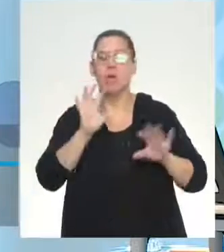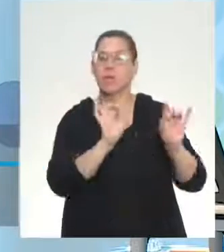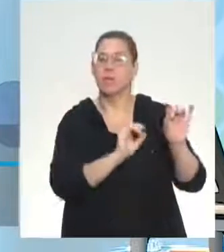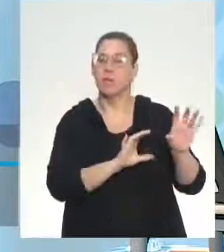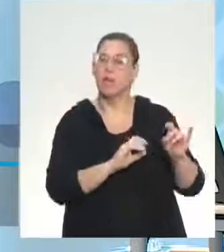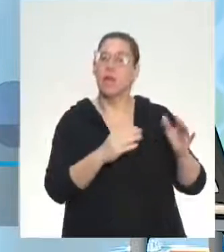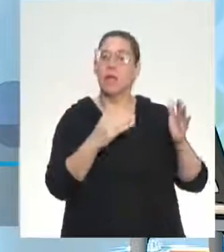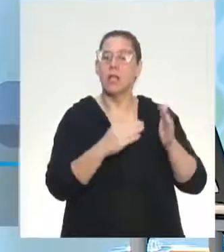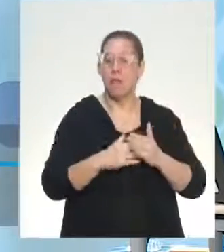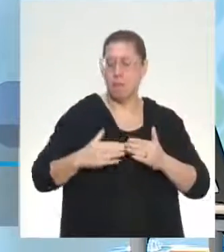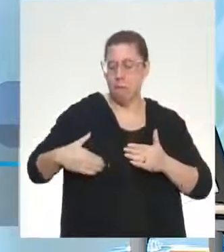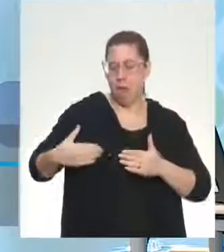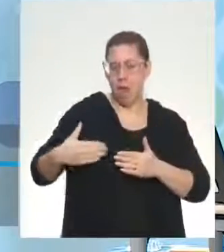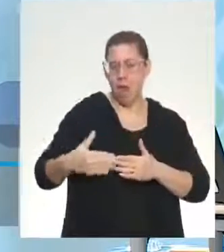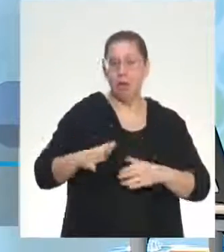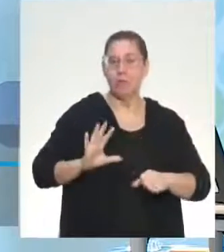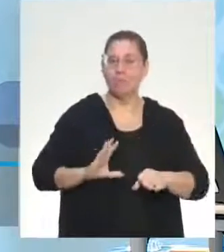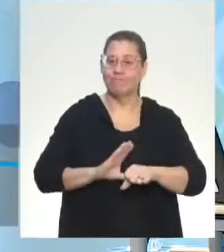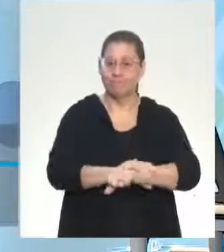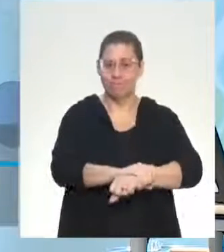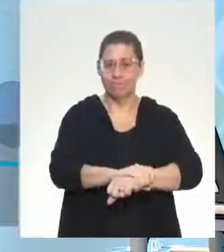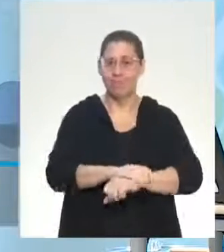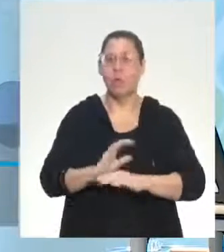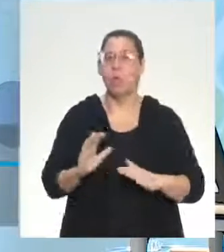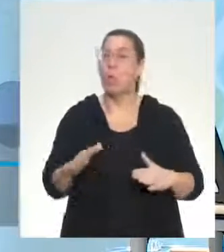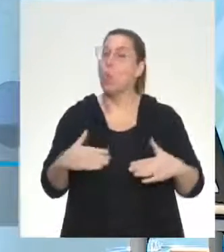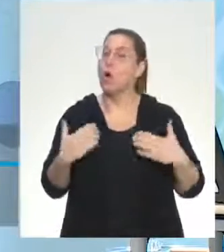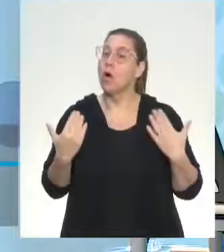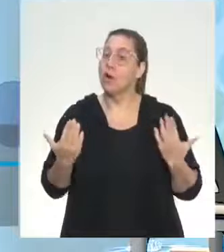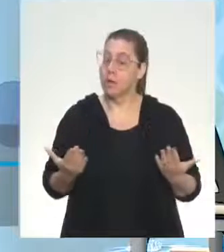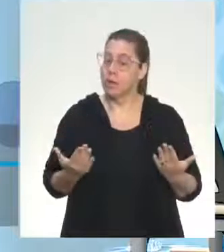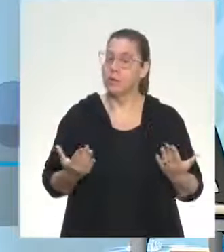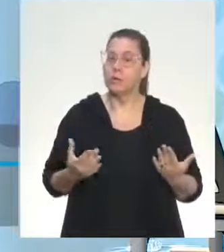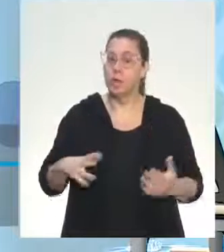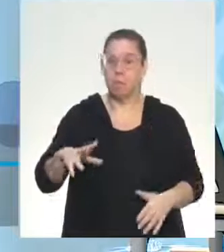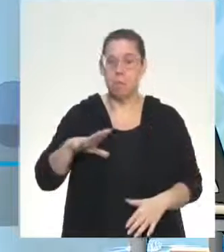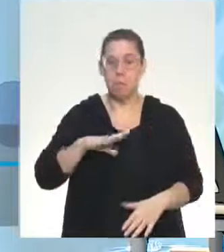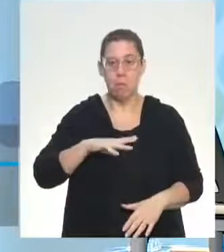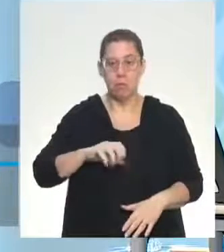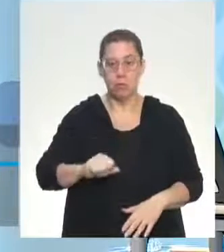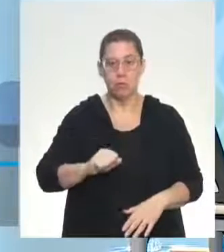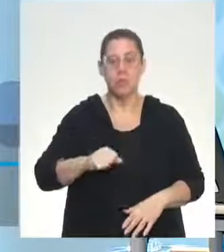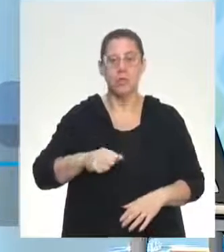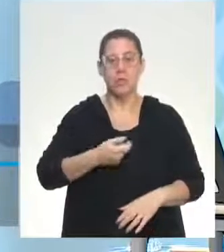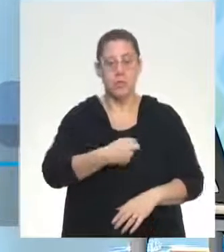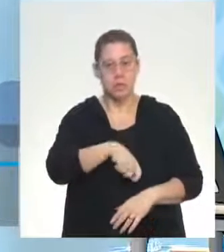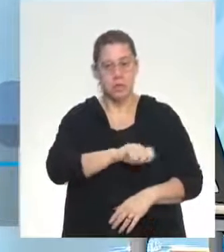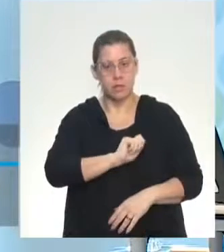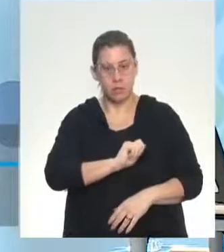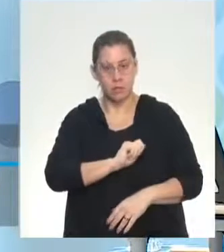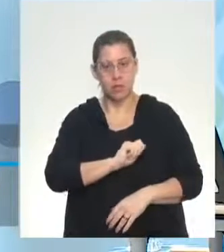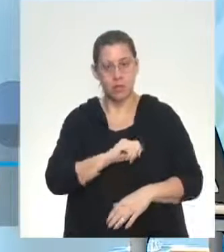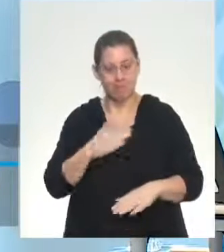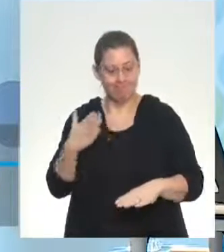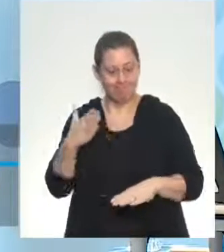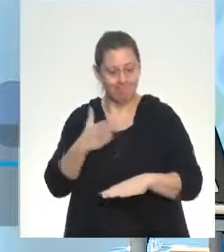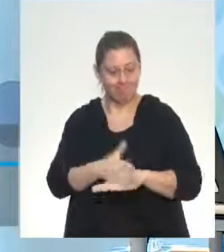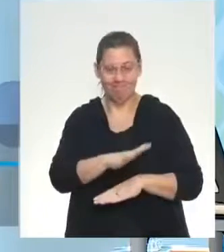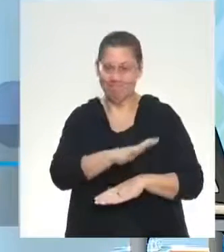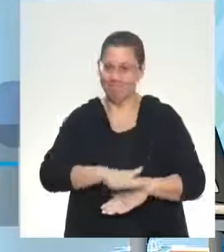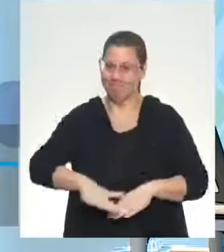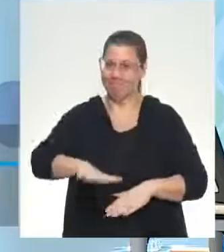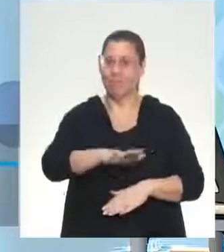até aí o período da colonização, quando portugueses e espanhóis adentrarão nos